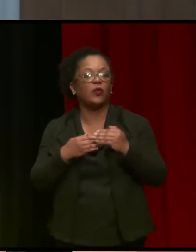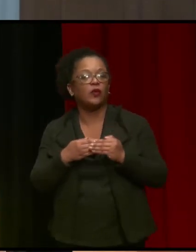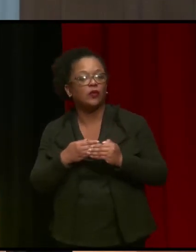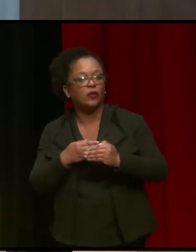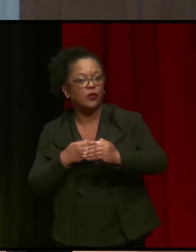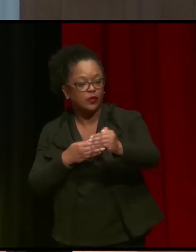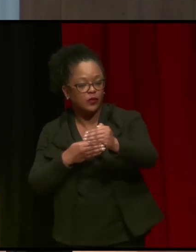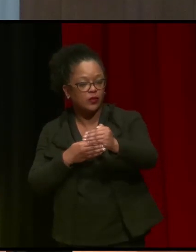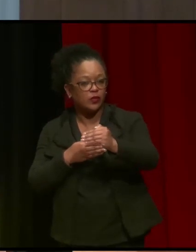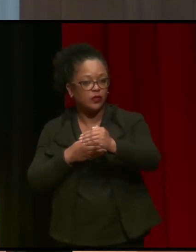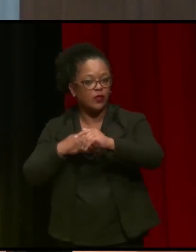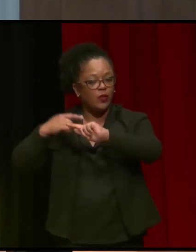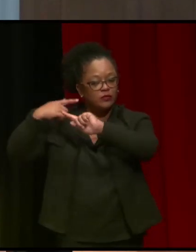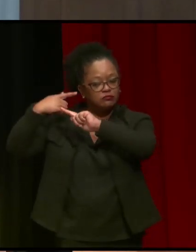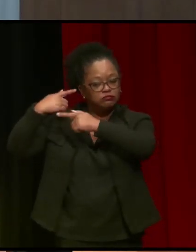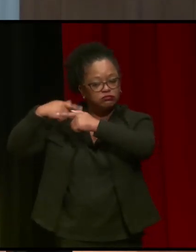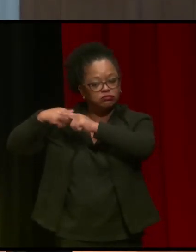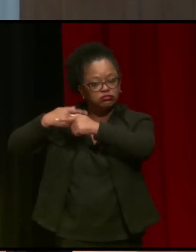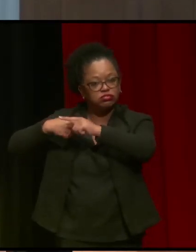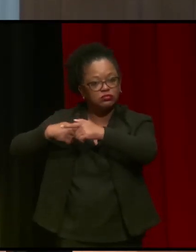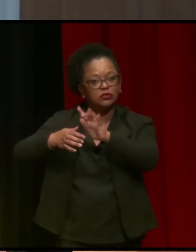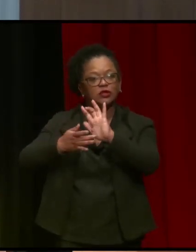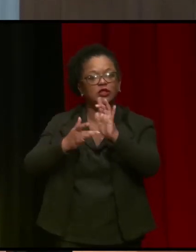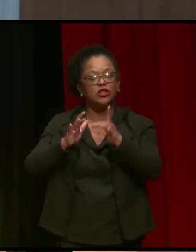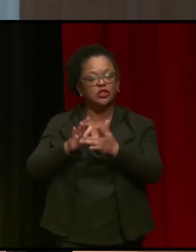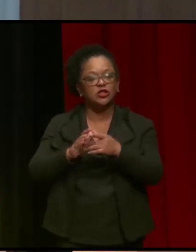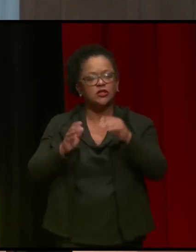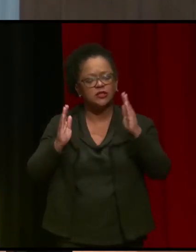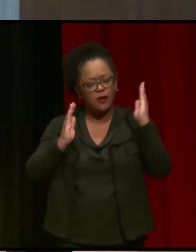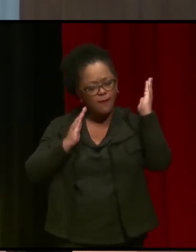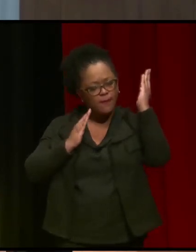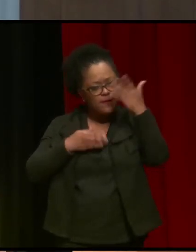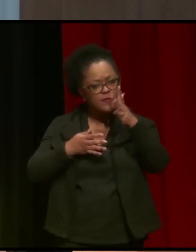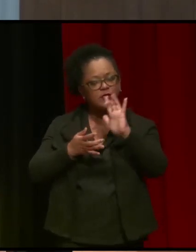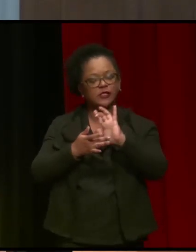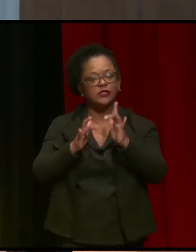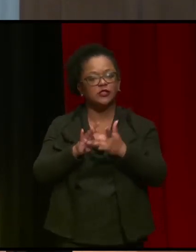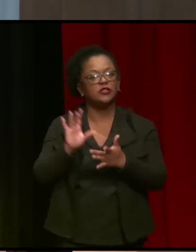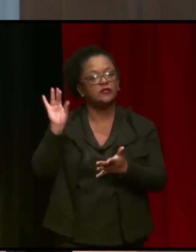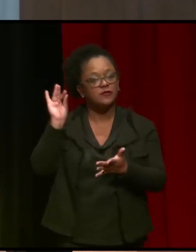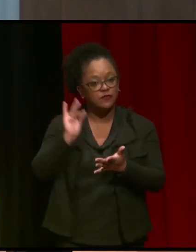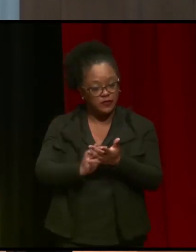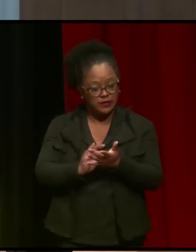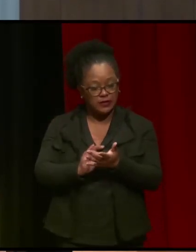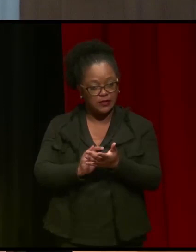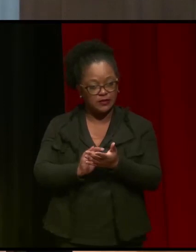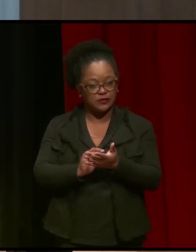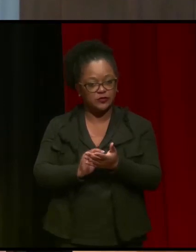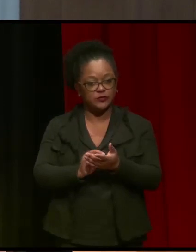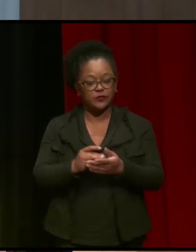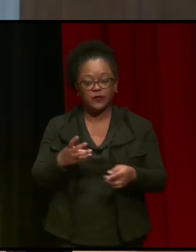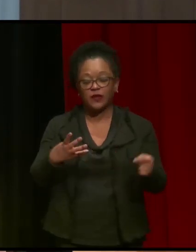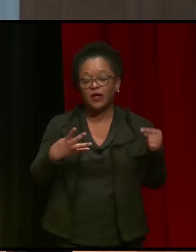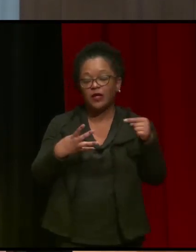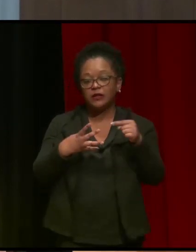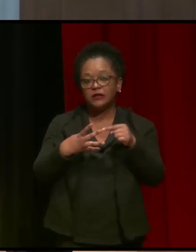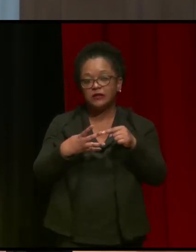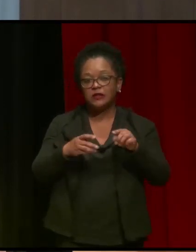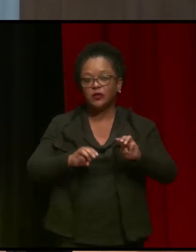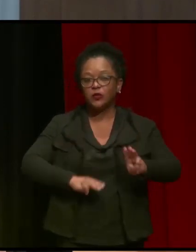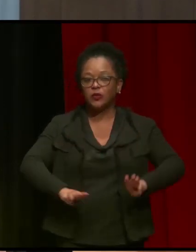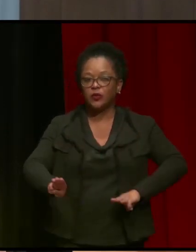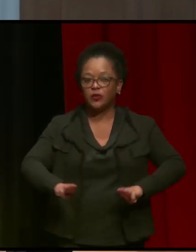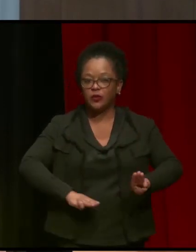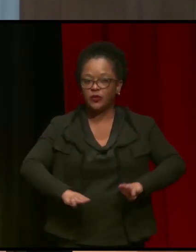que Jesus é esse Messias prometido, porque ele está escrevendo para uma audiência de judeus. Marcos, ele é mais curtinho, 16